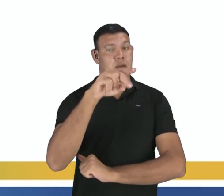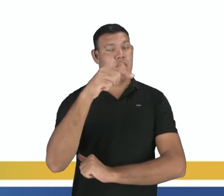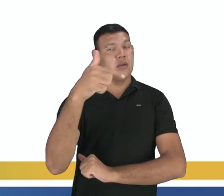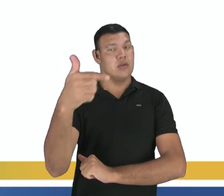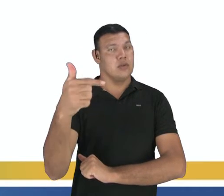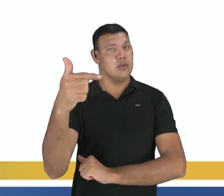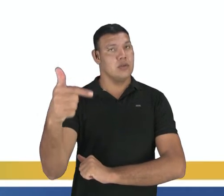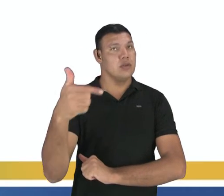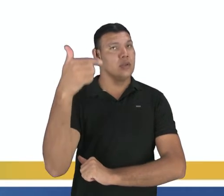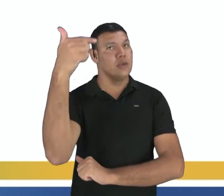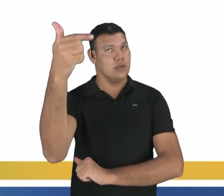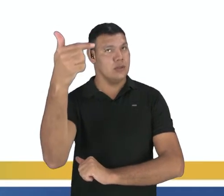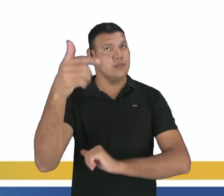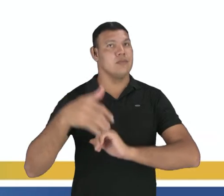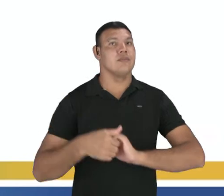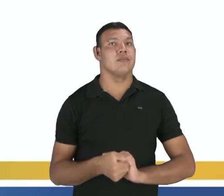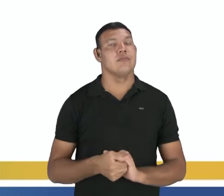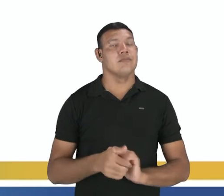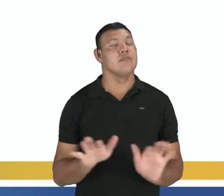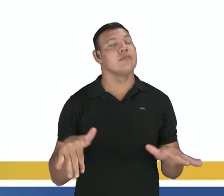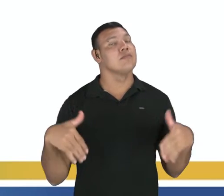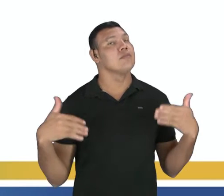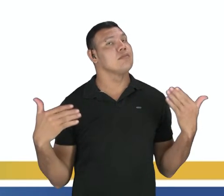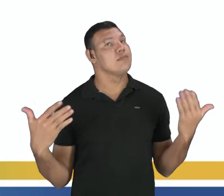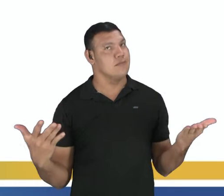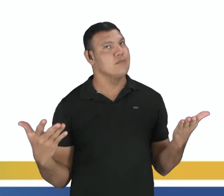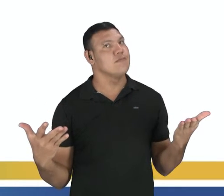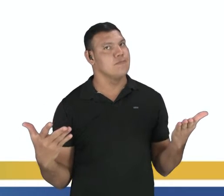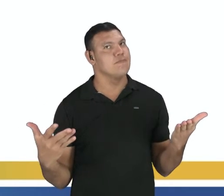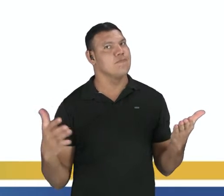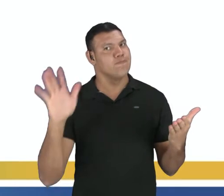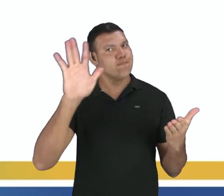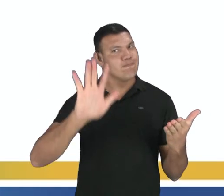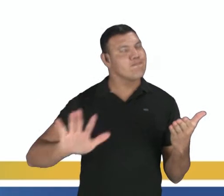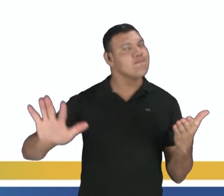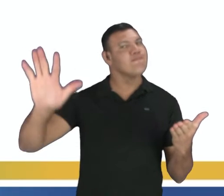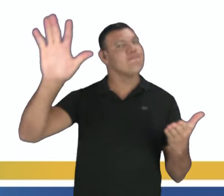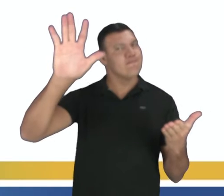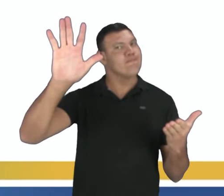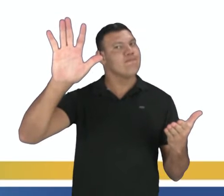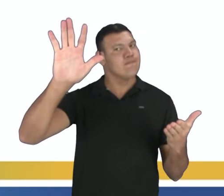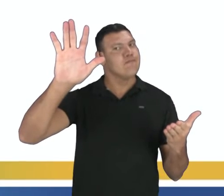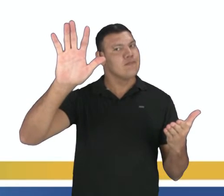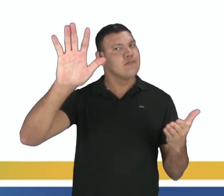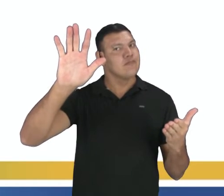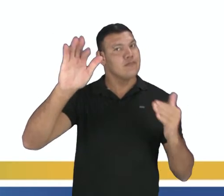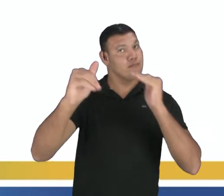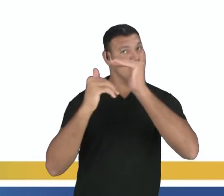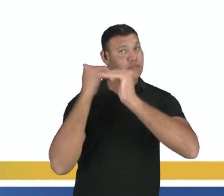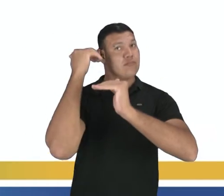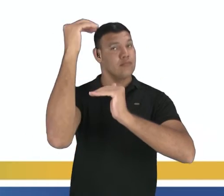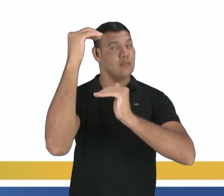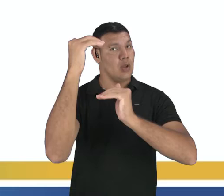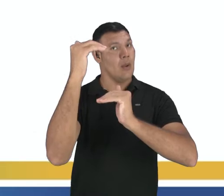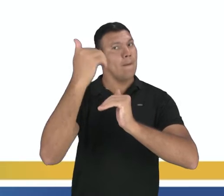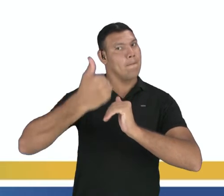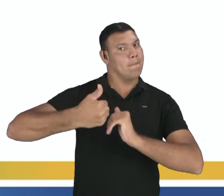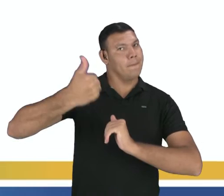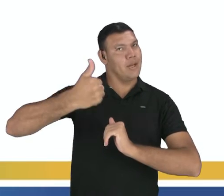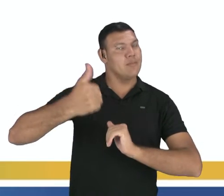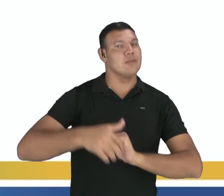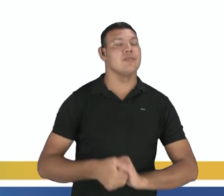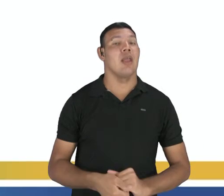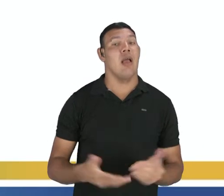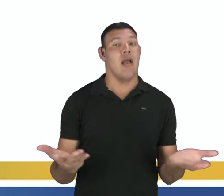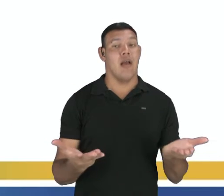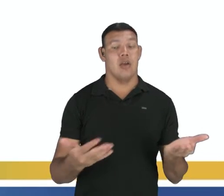igual a 2 elevado ao quadrado. Lembre-se da generalização logo acima. Então esse é o primeiro caso. O